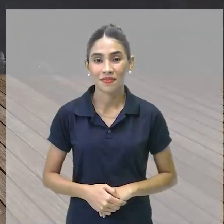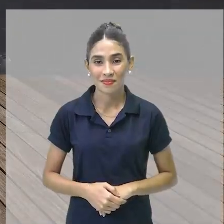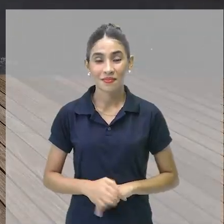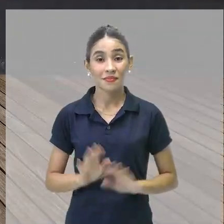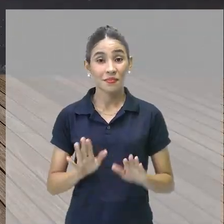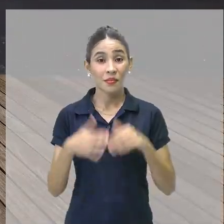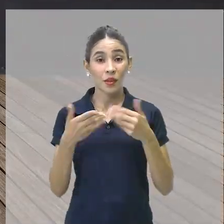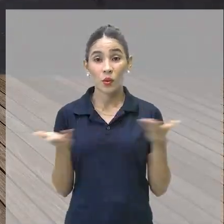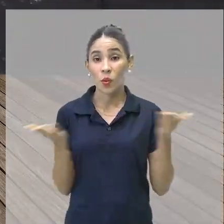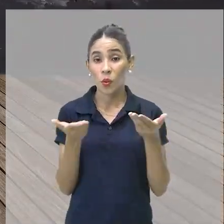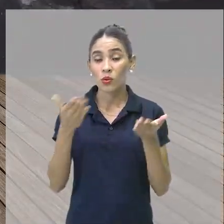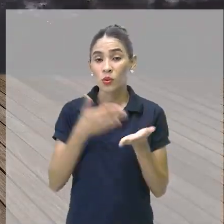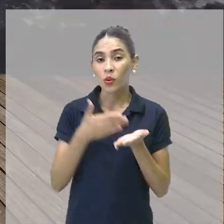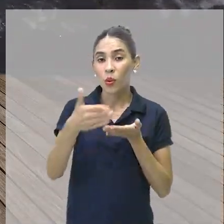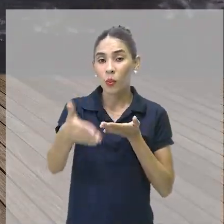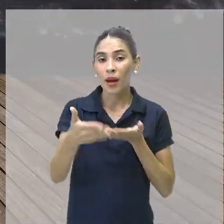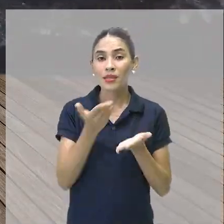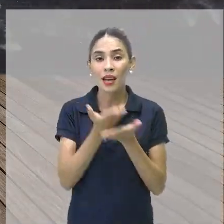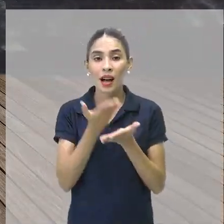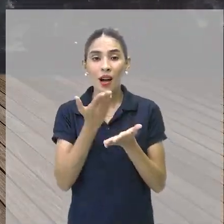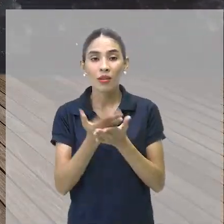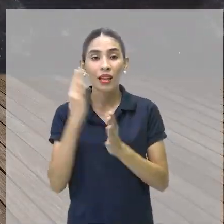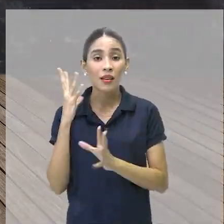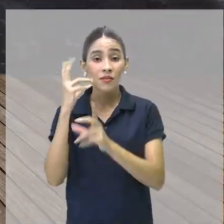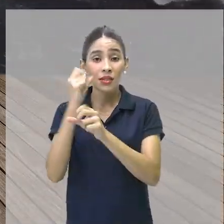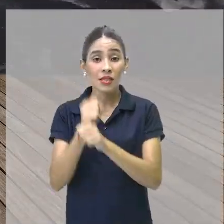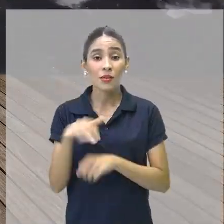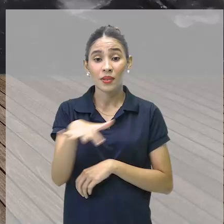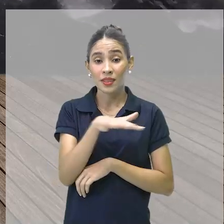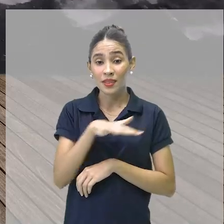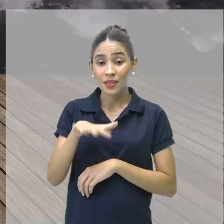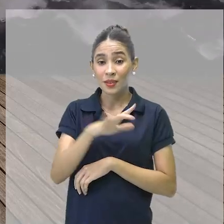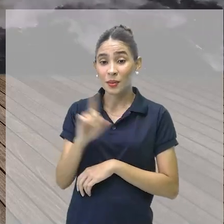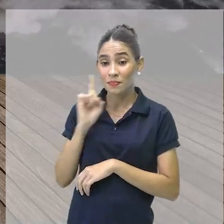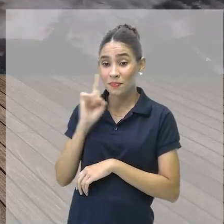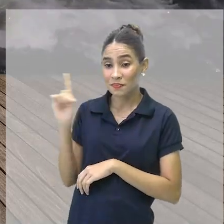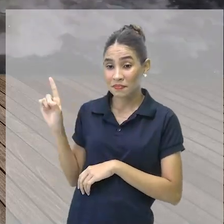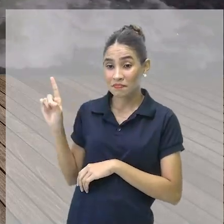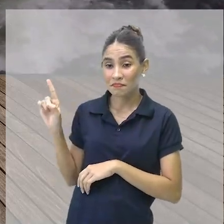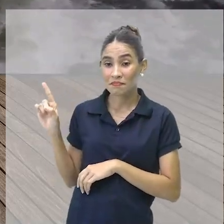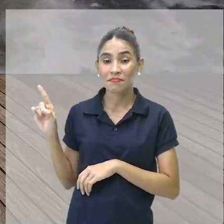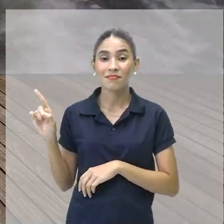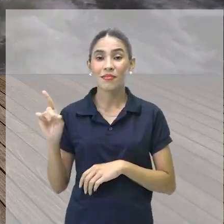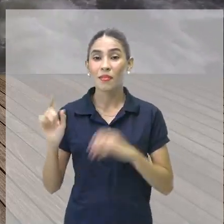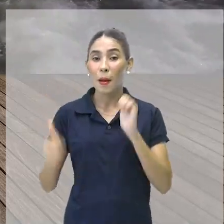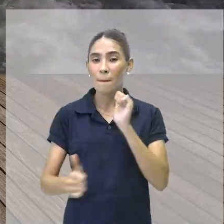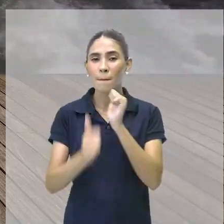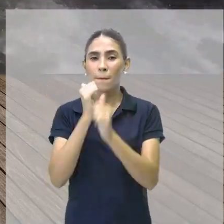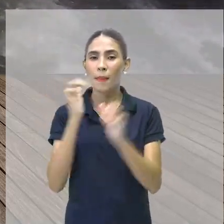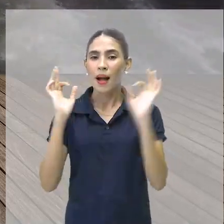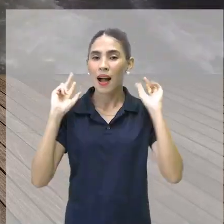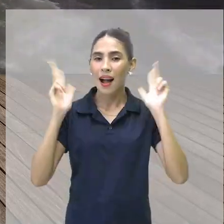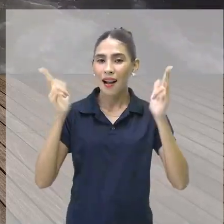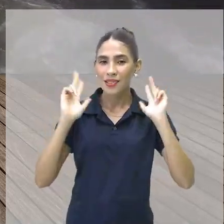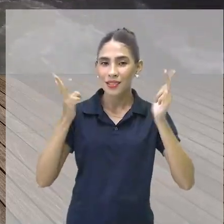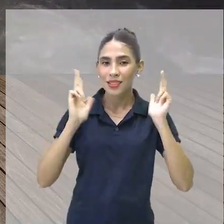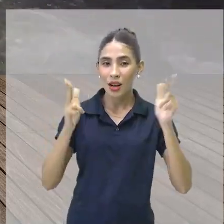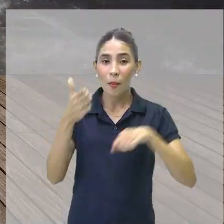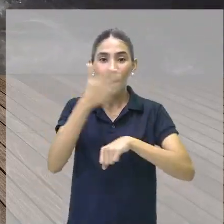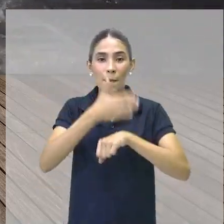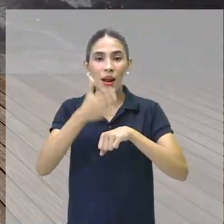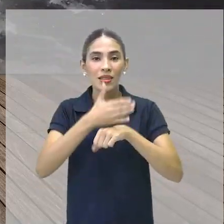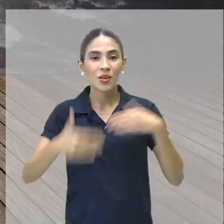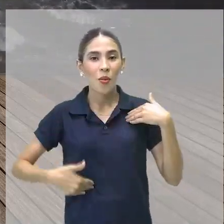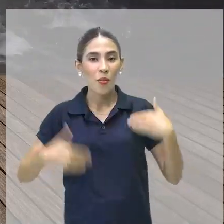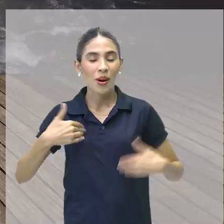E a gente inicia a nossa revisão aqui no meio, olha, desse esporte radical, dessa prática corporal